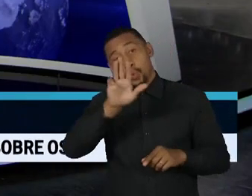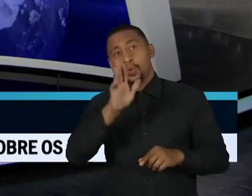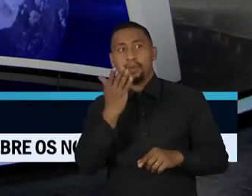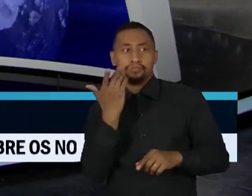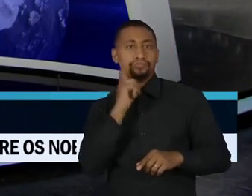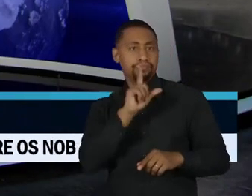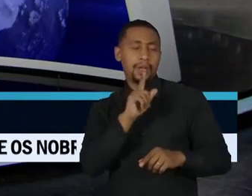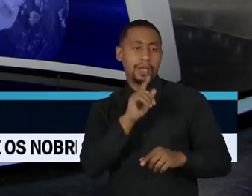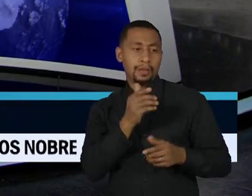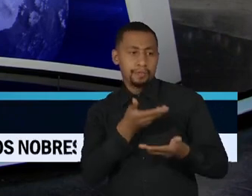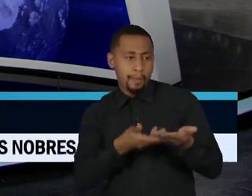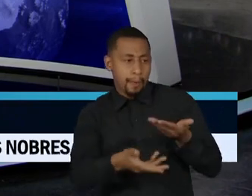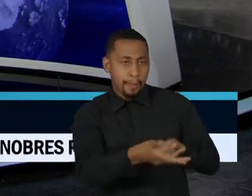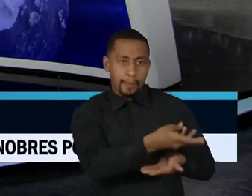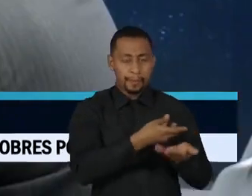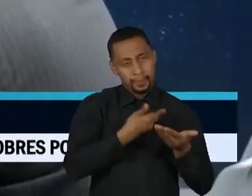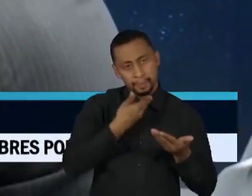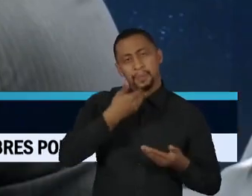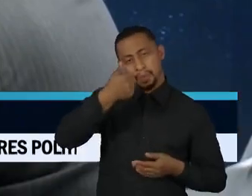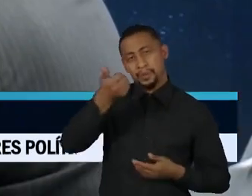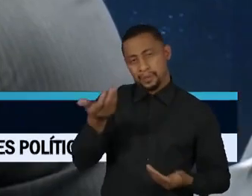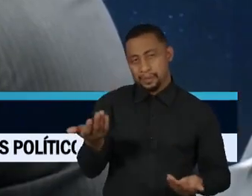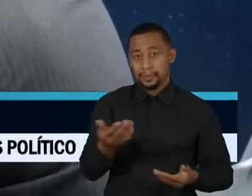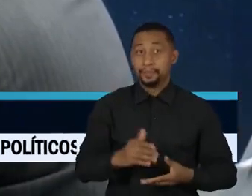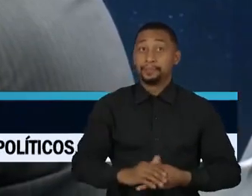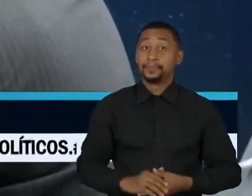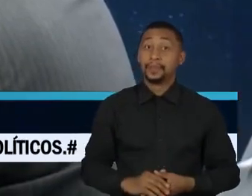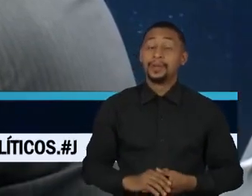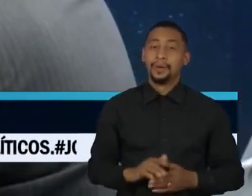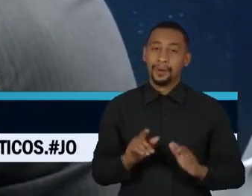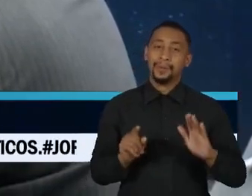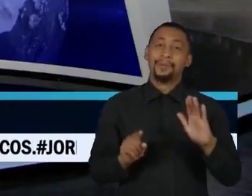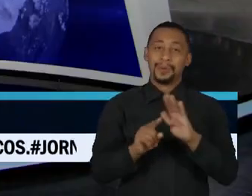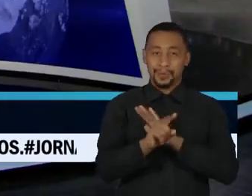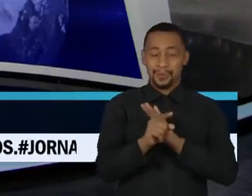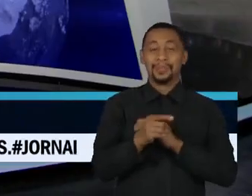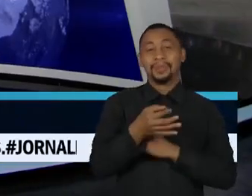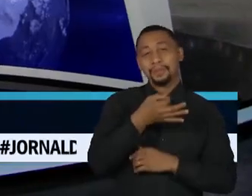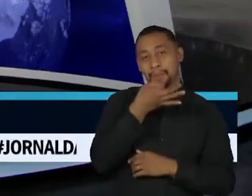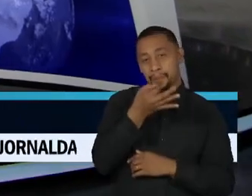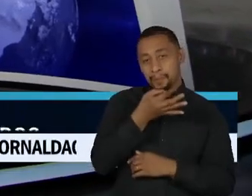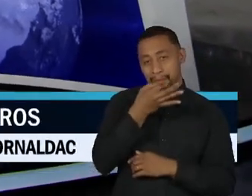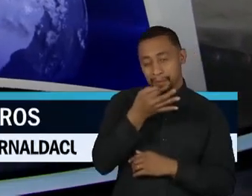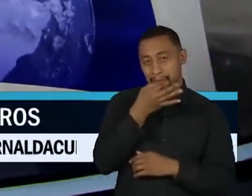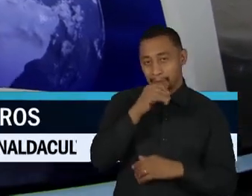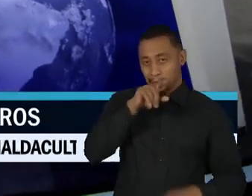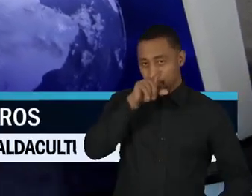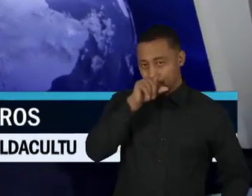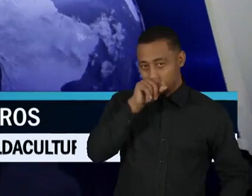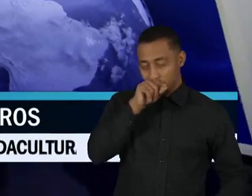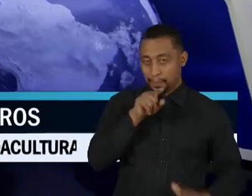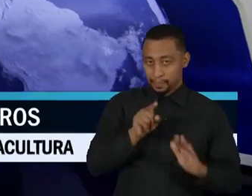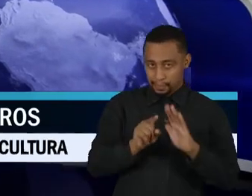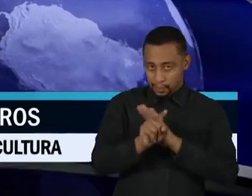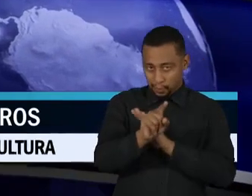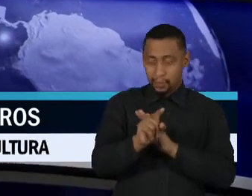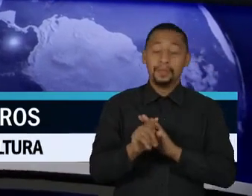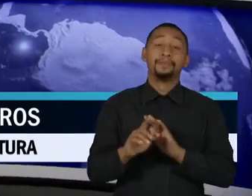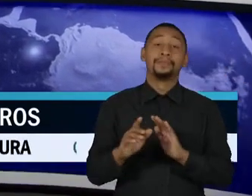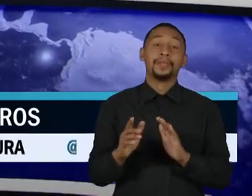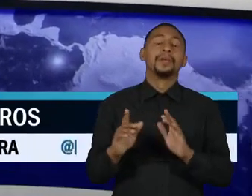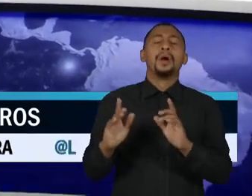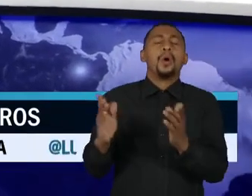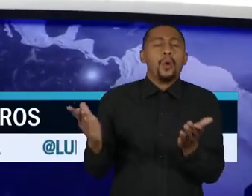efetiva. Tem uma pergunta aqui de um telespectador que eu vou passar para você, professor, do Sérgio Fontoura, que ele diz o seguinte: na reunião ministerial de